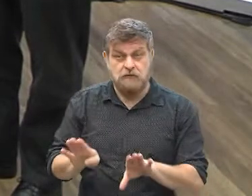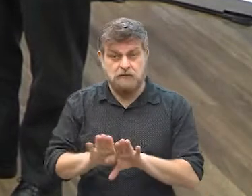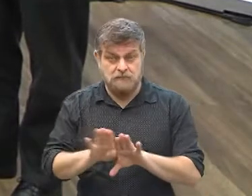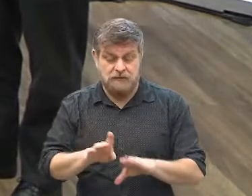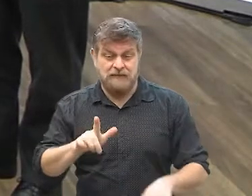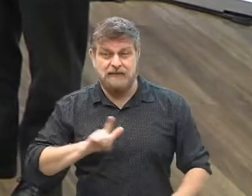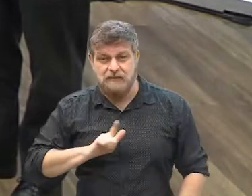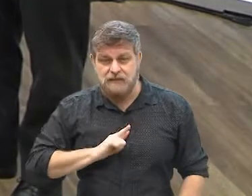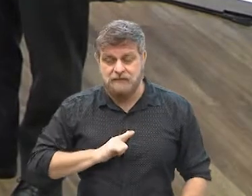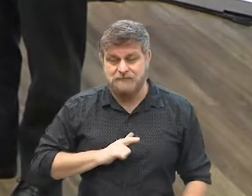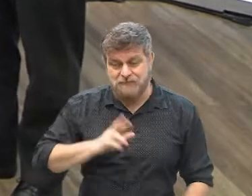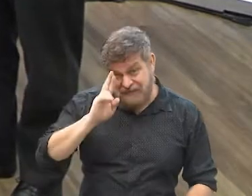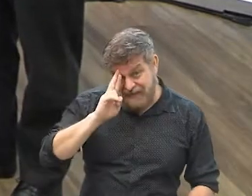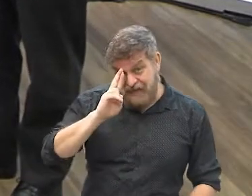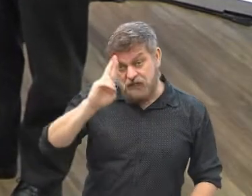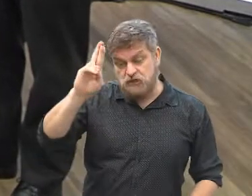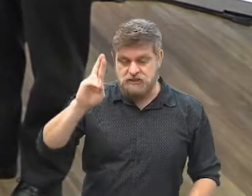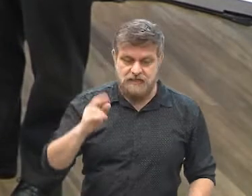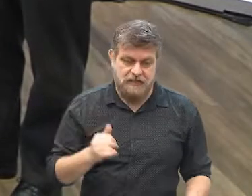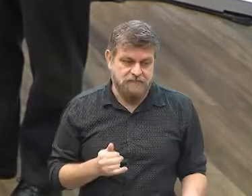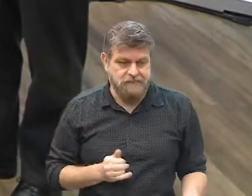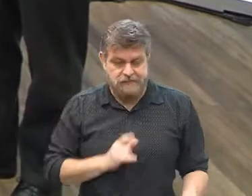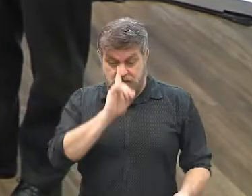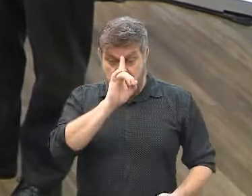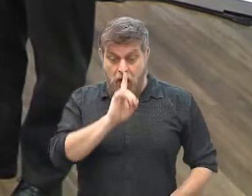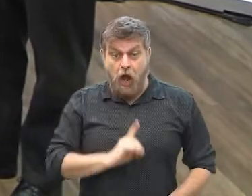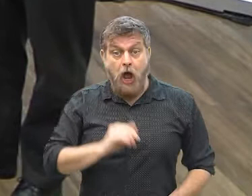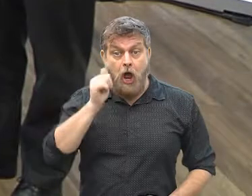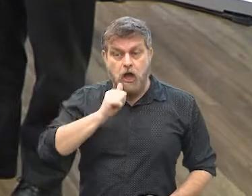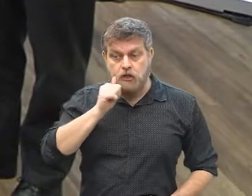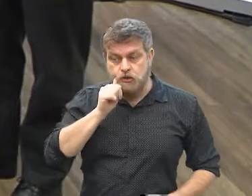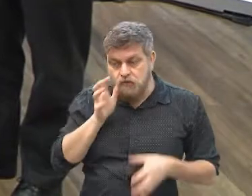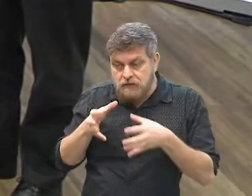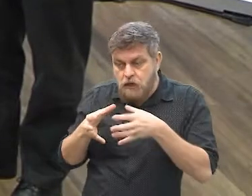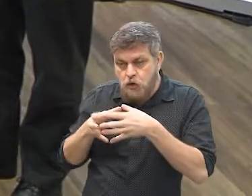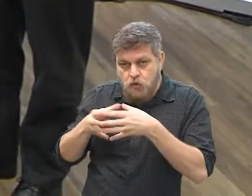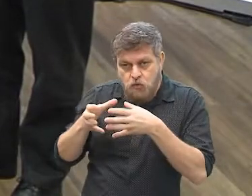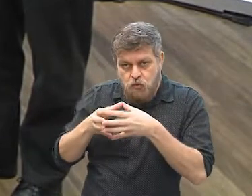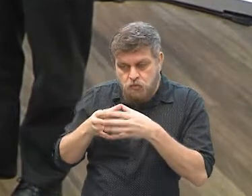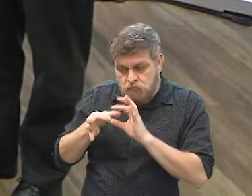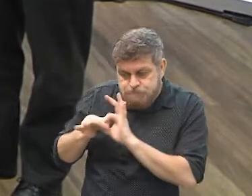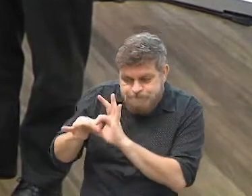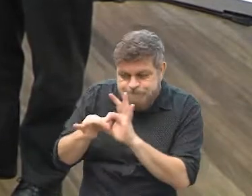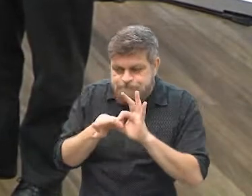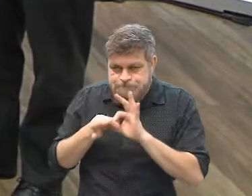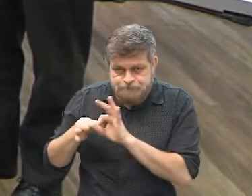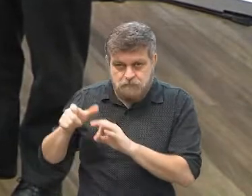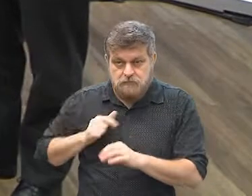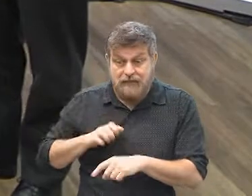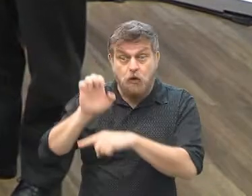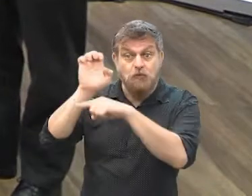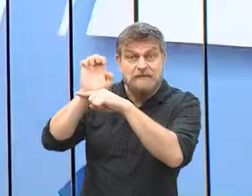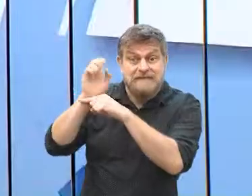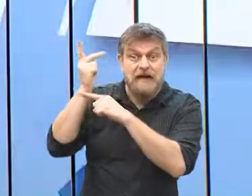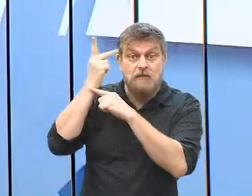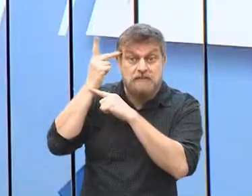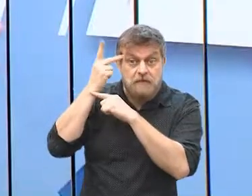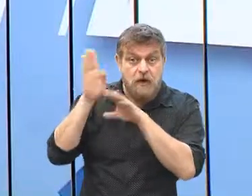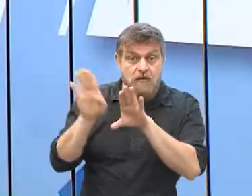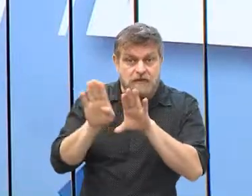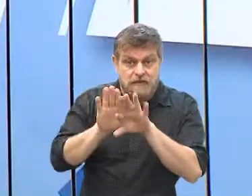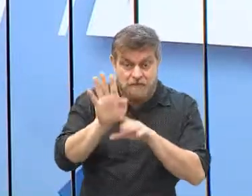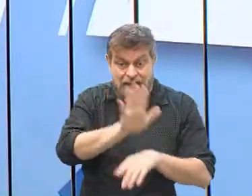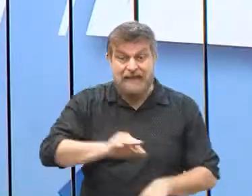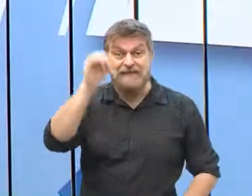As donas, diretoras de escolas se organizaram, existe um movimento que não é só no município, mas no estado e no Brasil